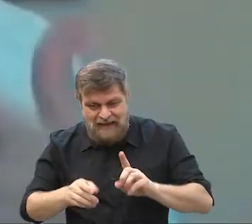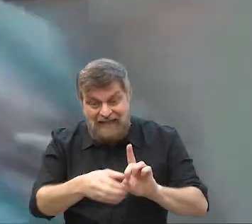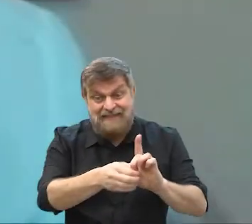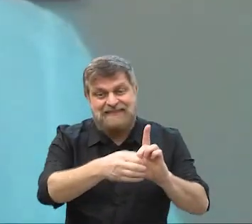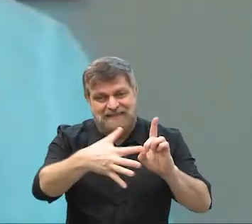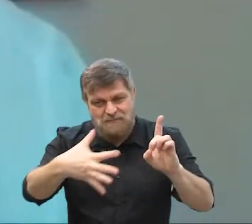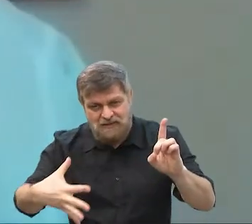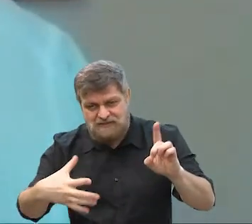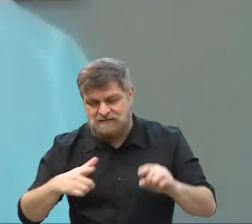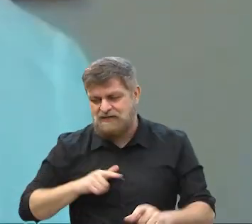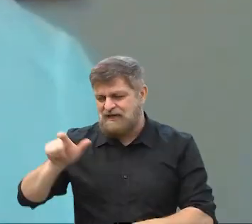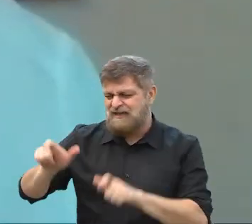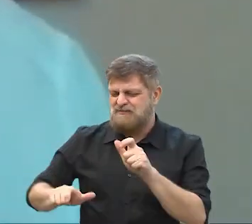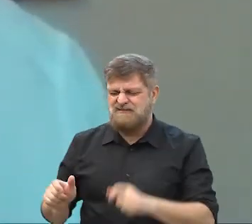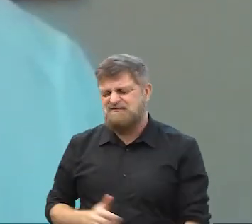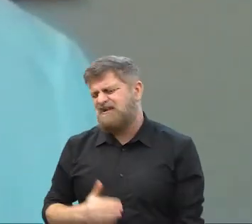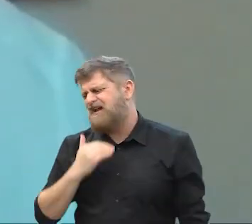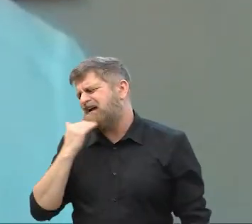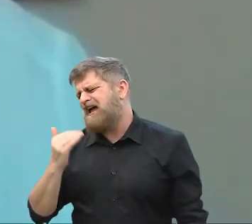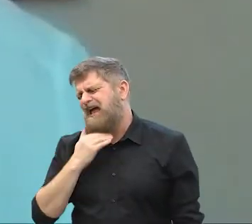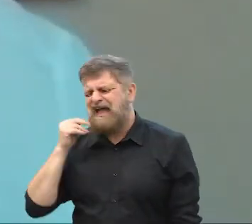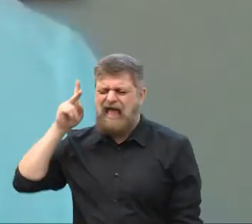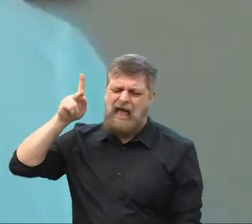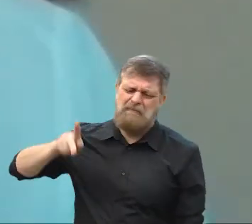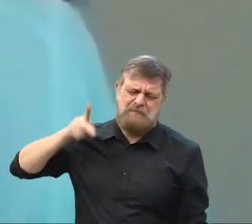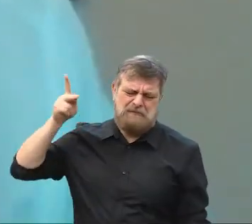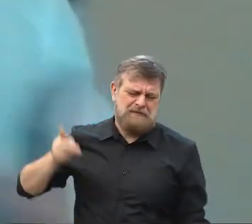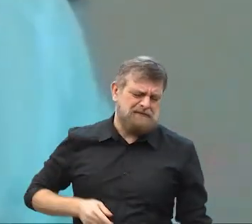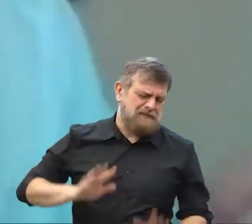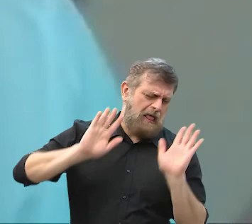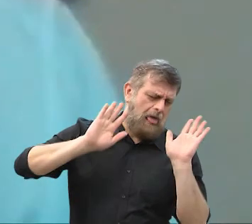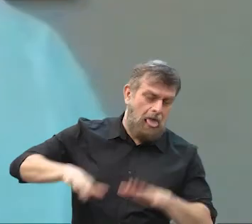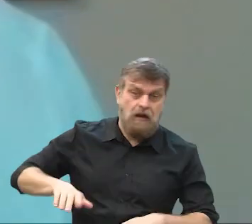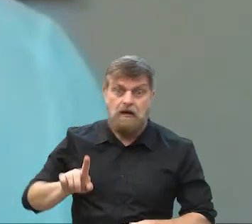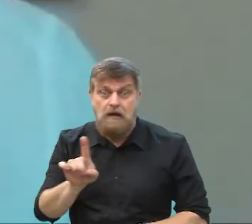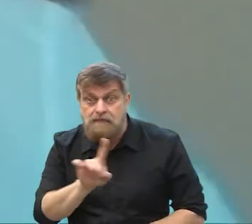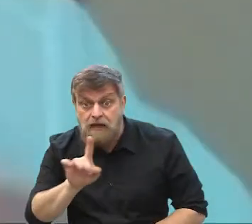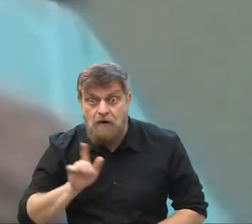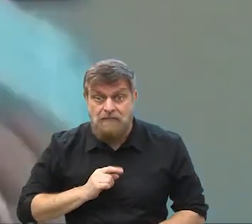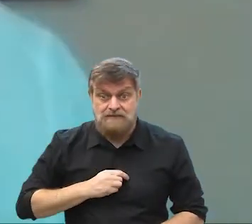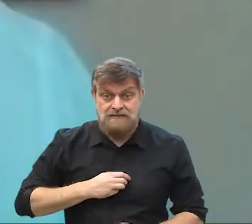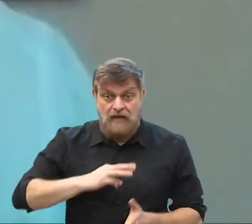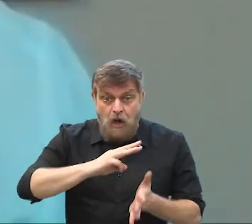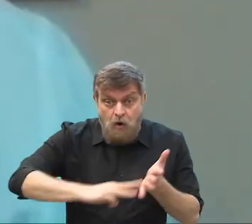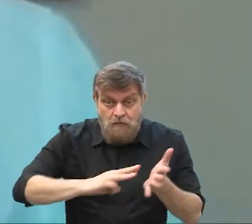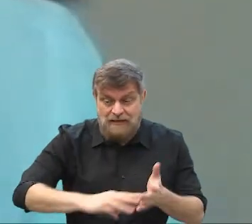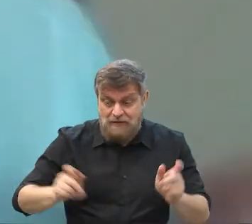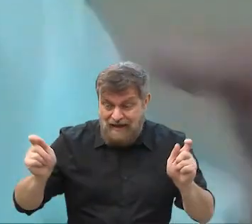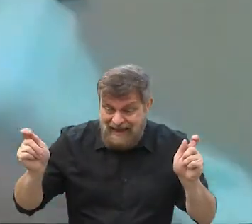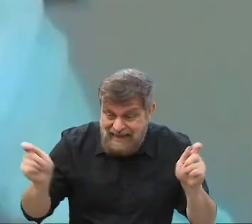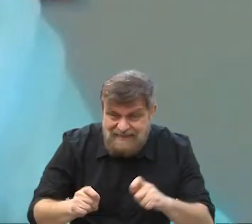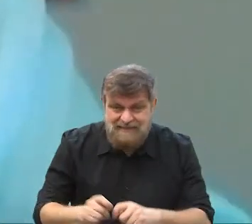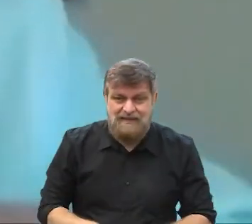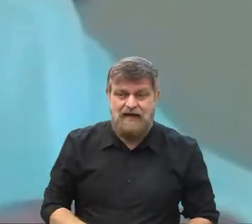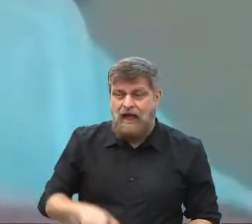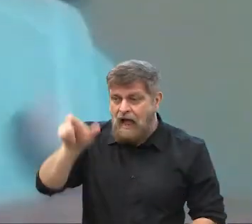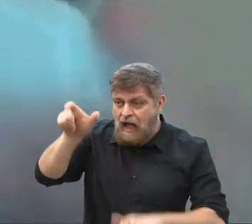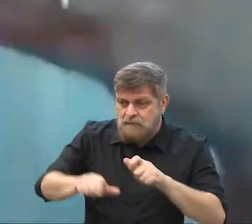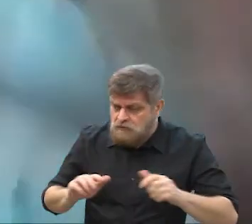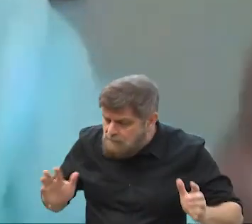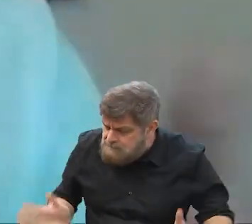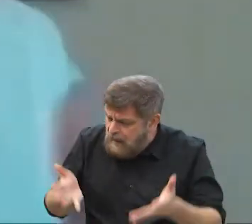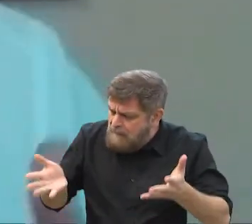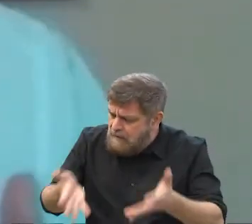desanimadas com o sistema democrático, mas é um modelo que permite você oxigenar,